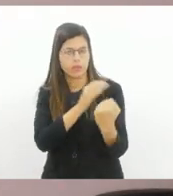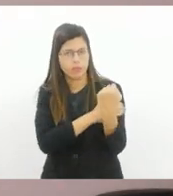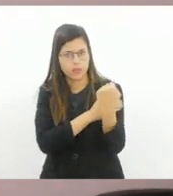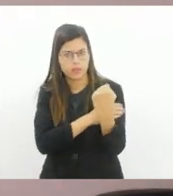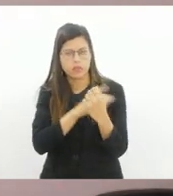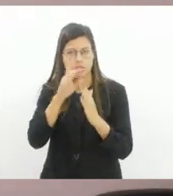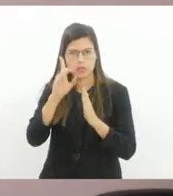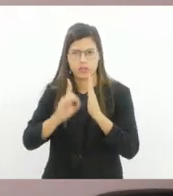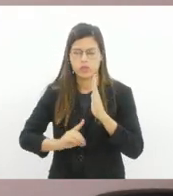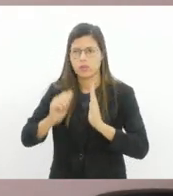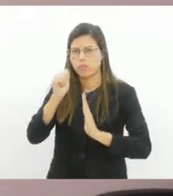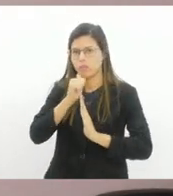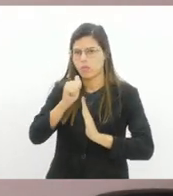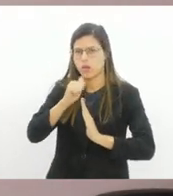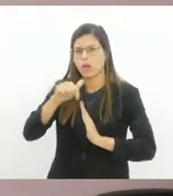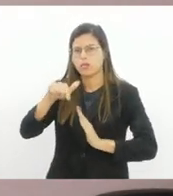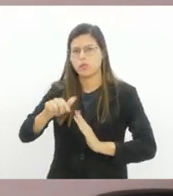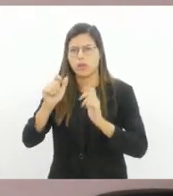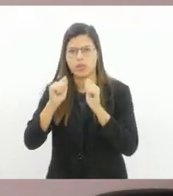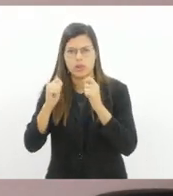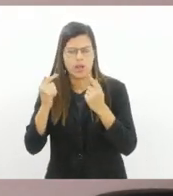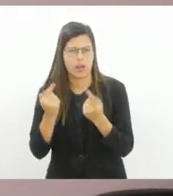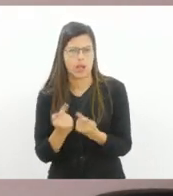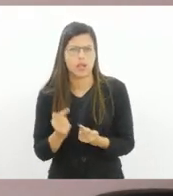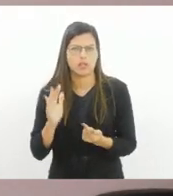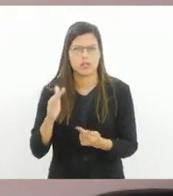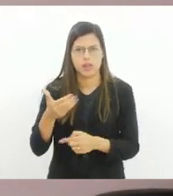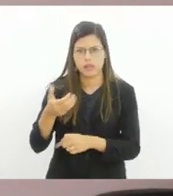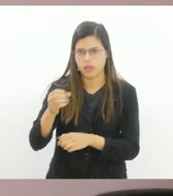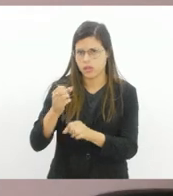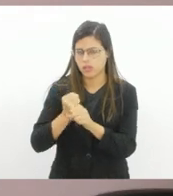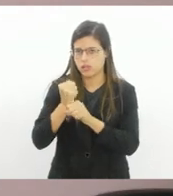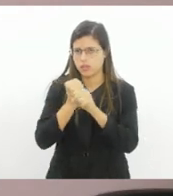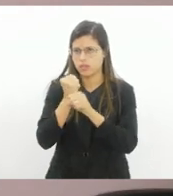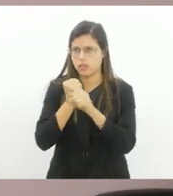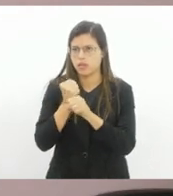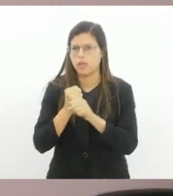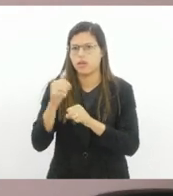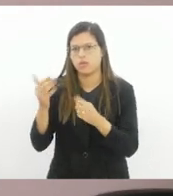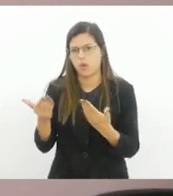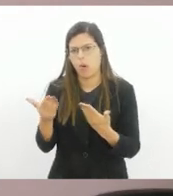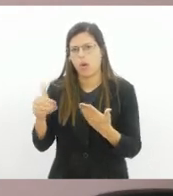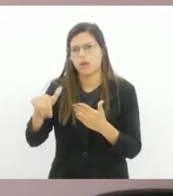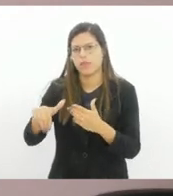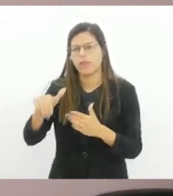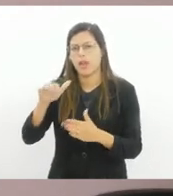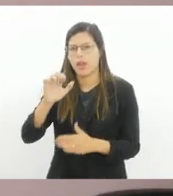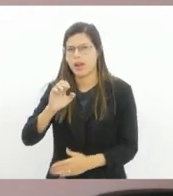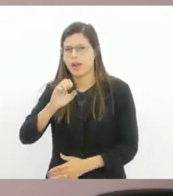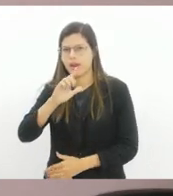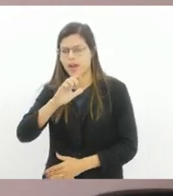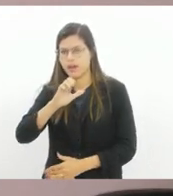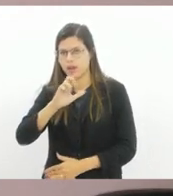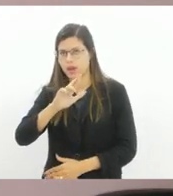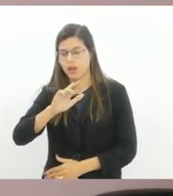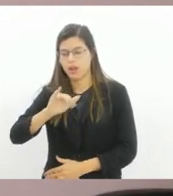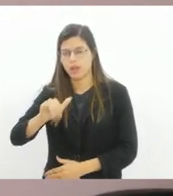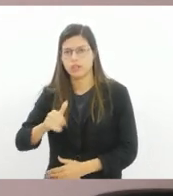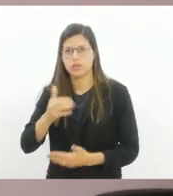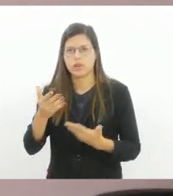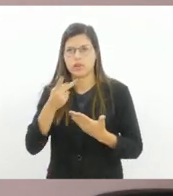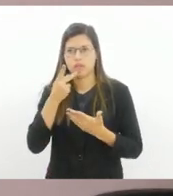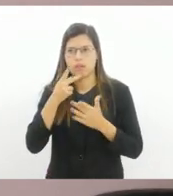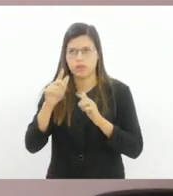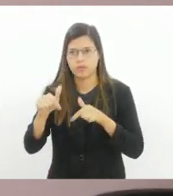mulheres. Estou na Assembleia Legislativa já há 10 anos, no momento na Escola do Legislativo, mas queria fazer essa fala como ativista